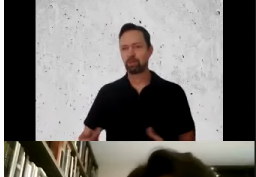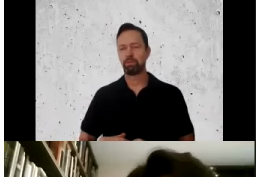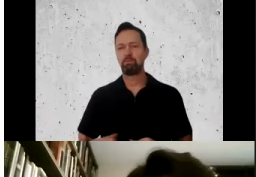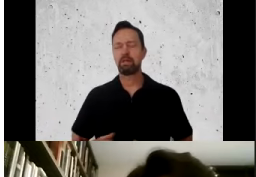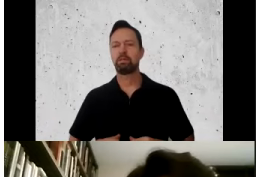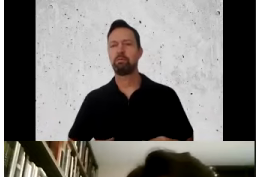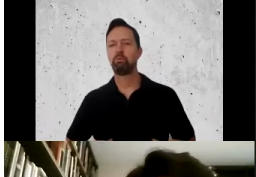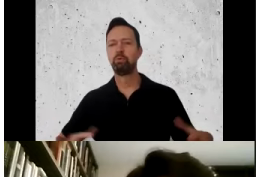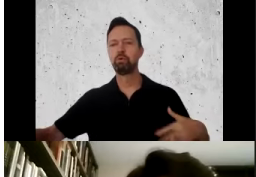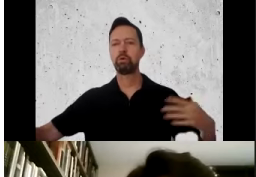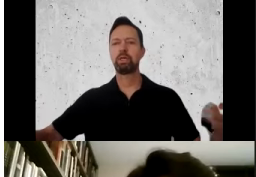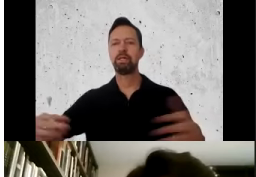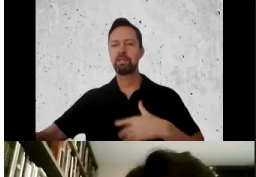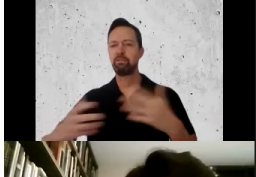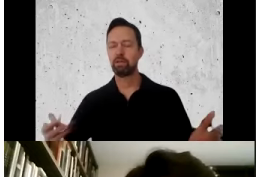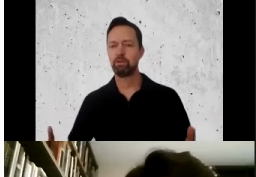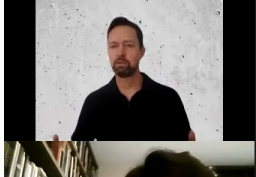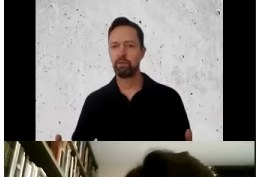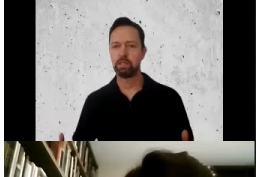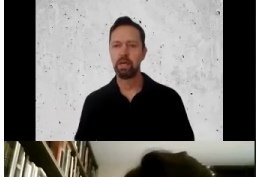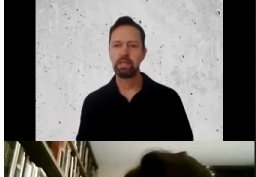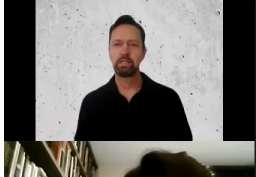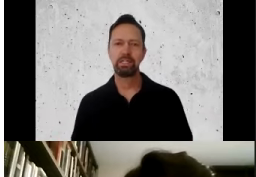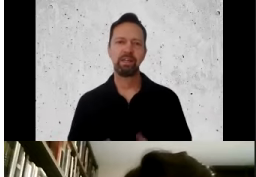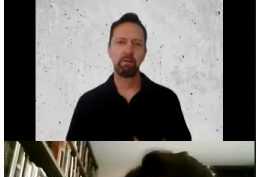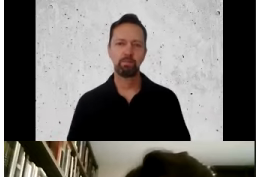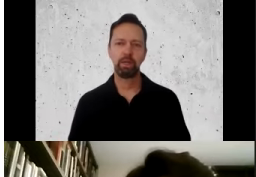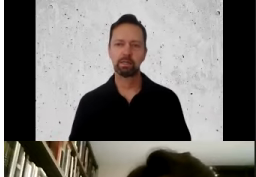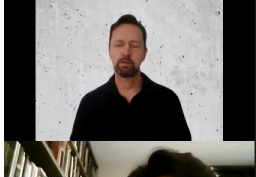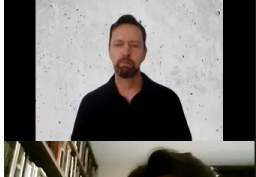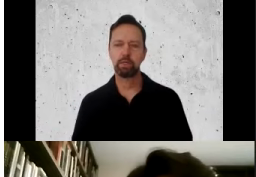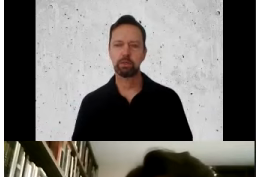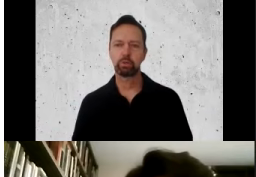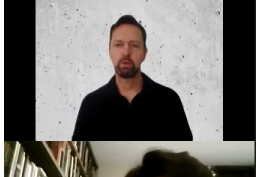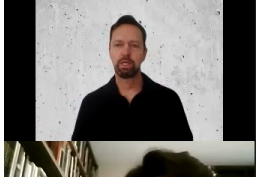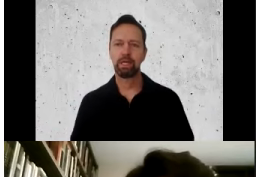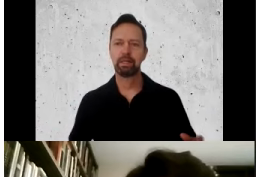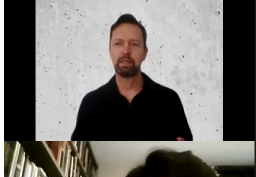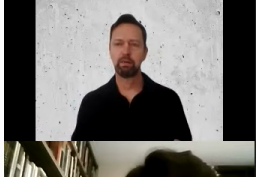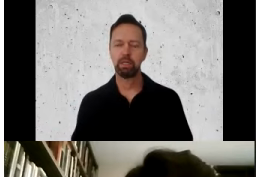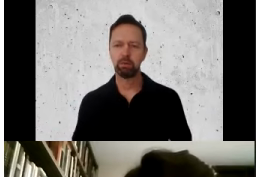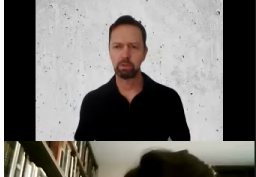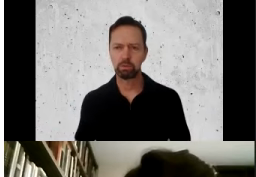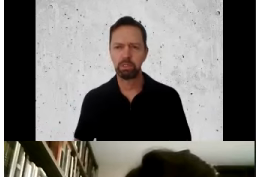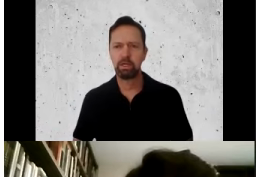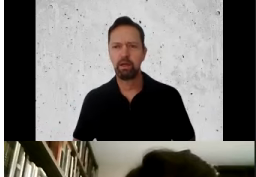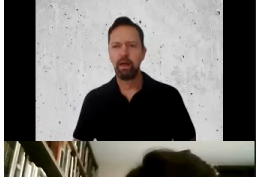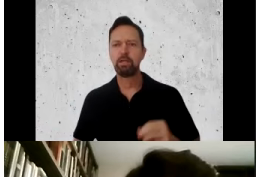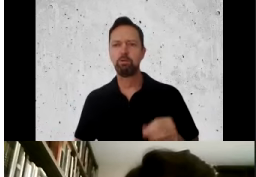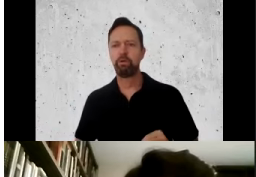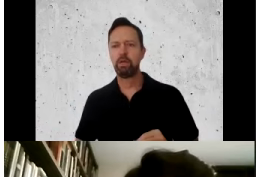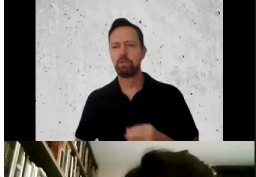que tudo isso? Para mostrar que assim, o mundo se organiza de várias formas diferentes. E a gente queria ter uma explicação para isso. O que está determinando isso? Você